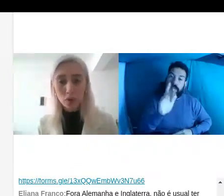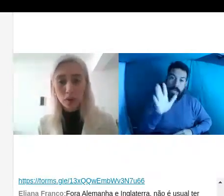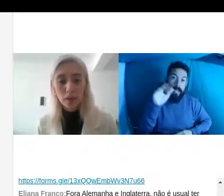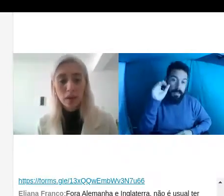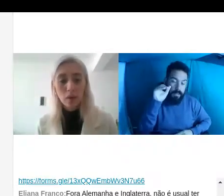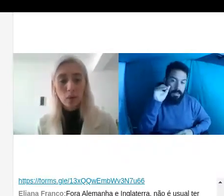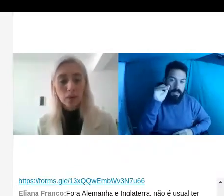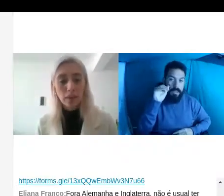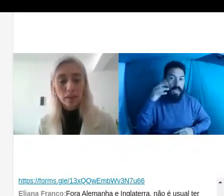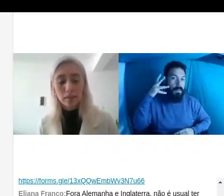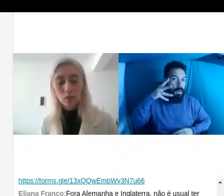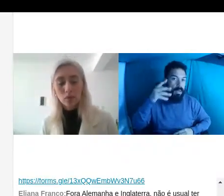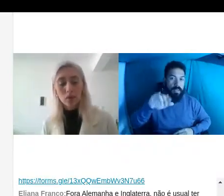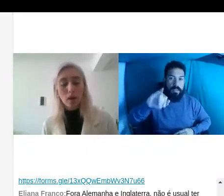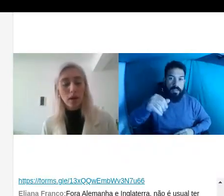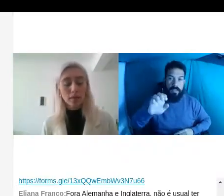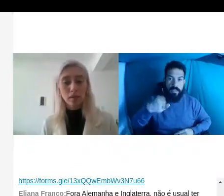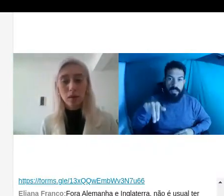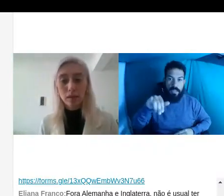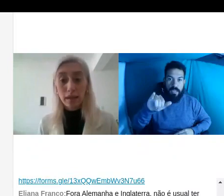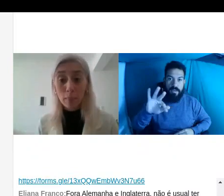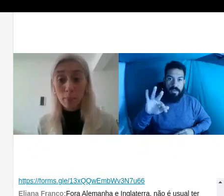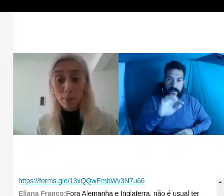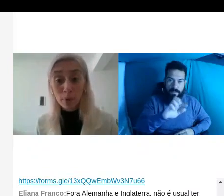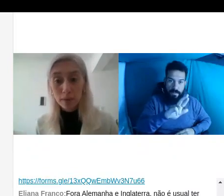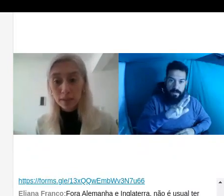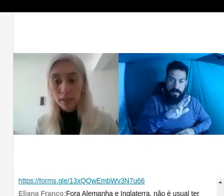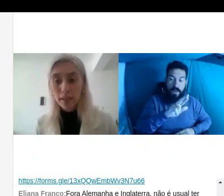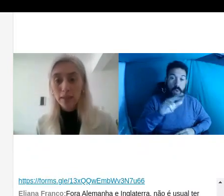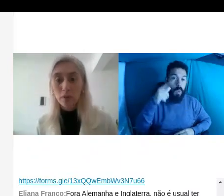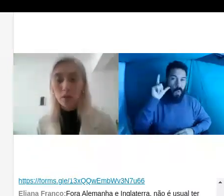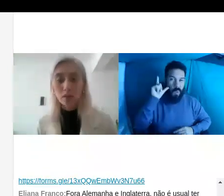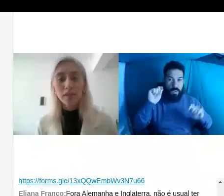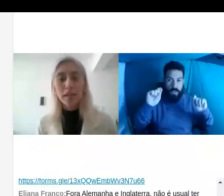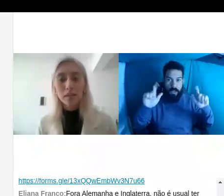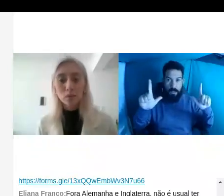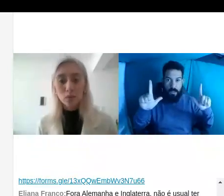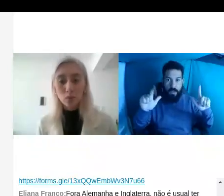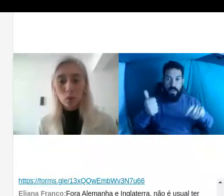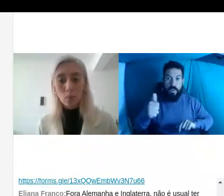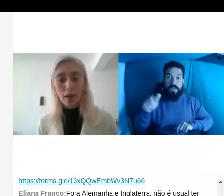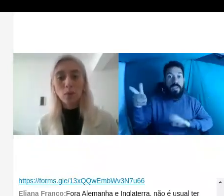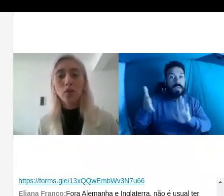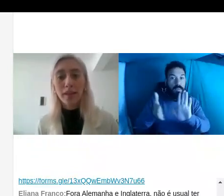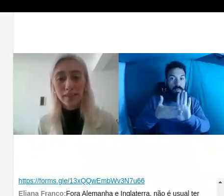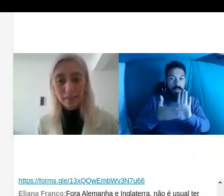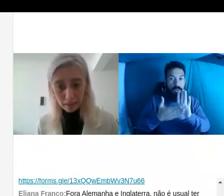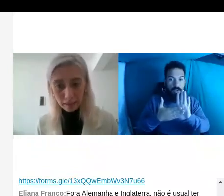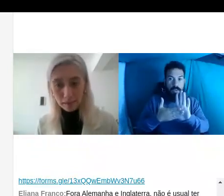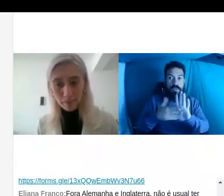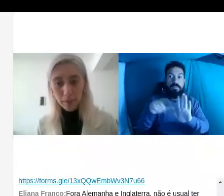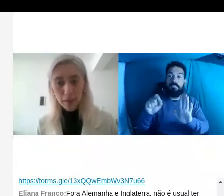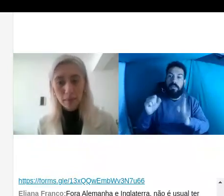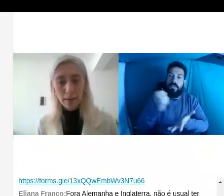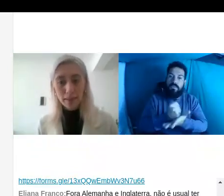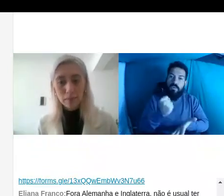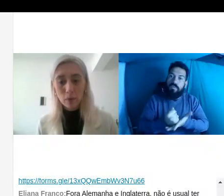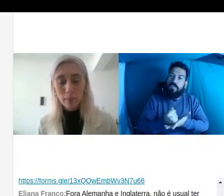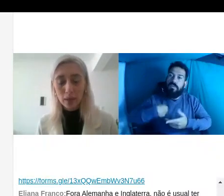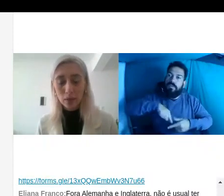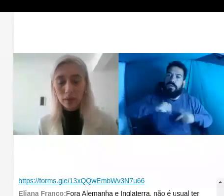Cutti, ontem às 11 horas, ela propôs então que nós fizéssemos um documento de resistência para